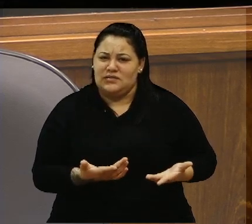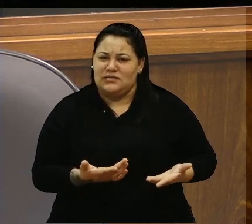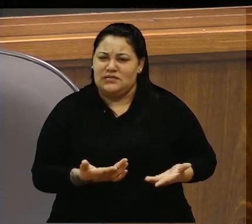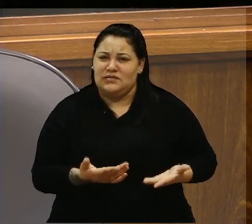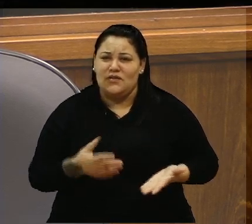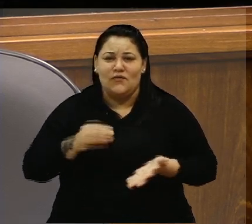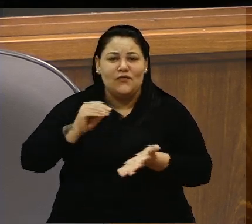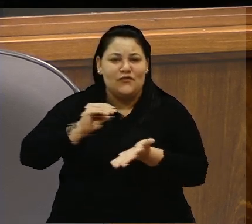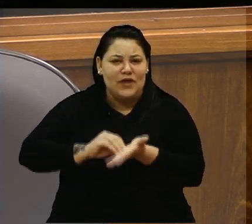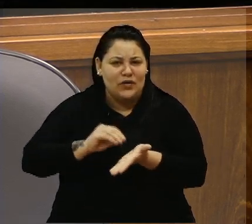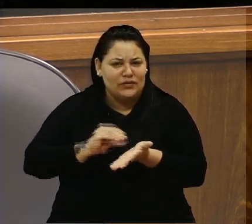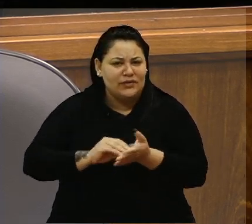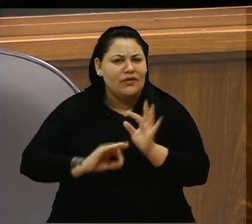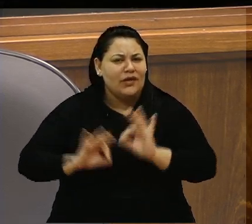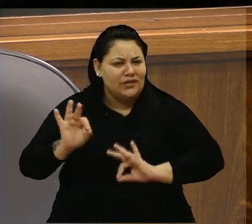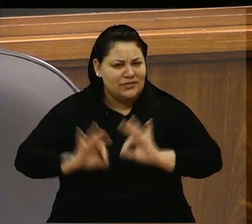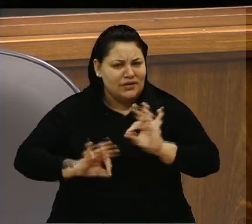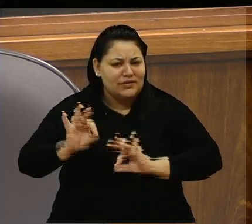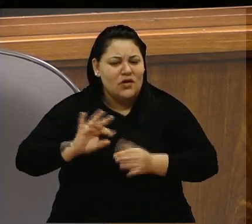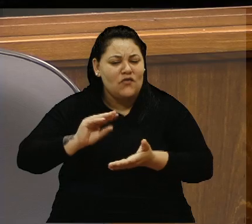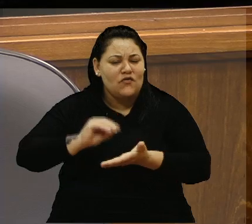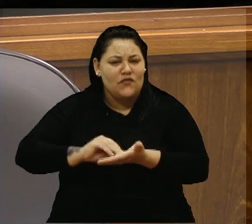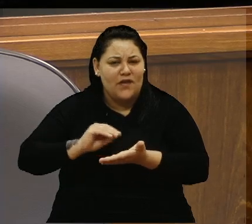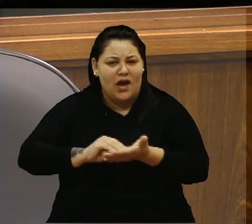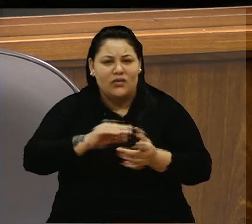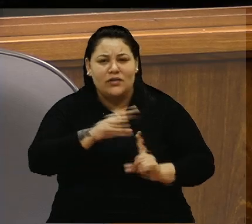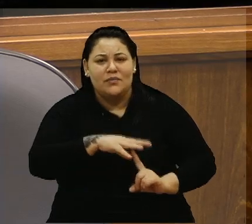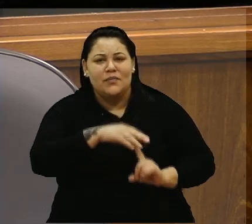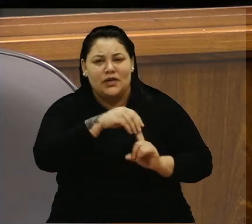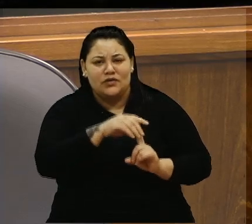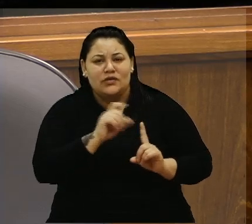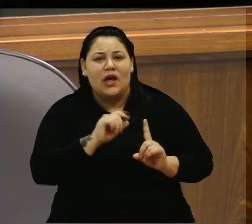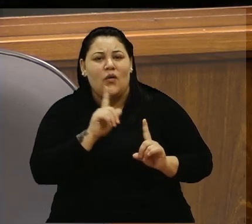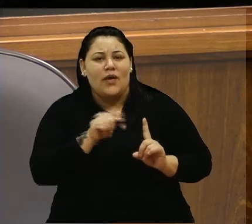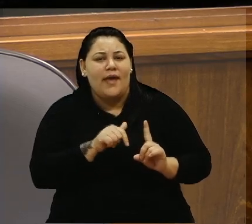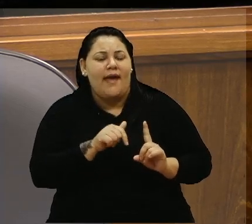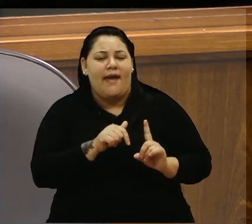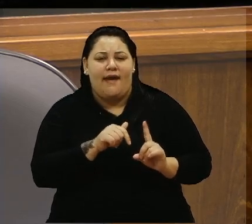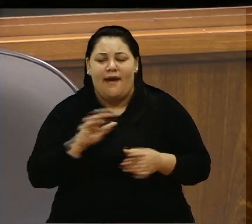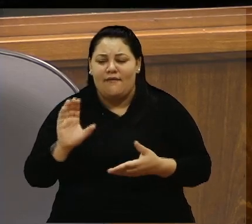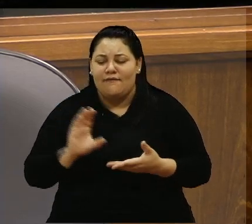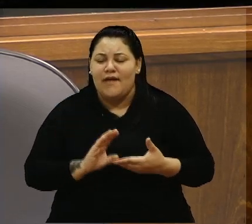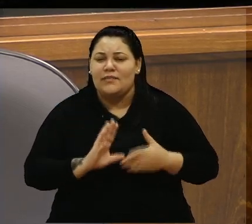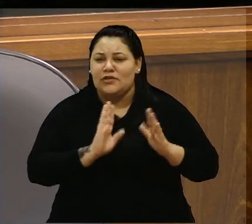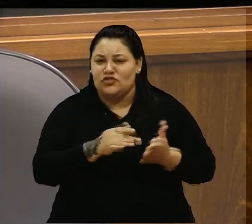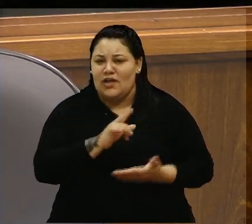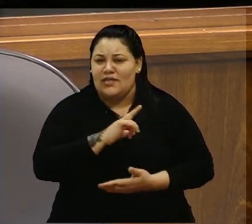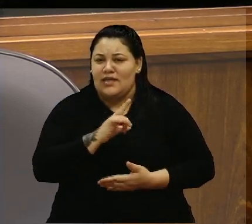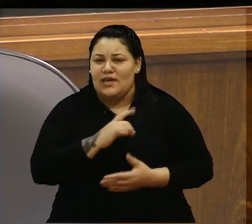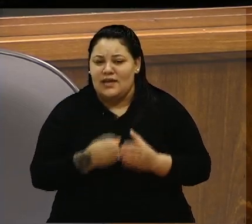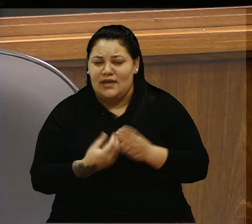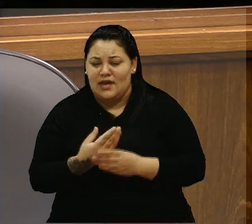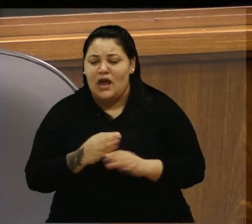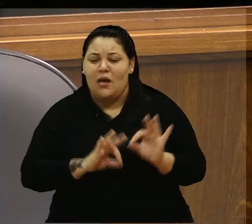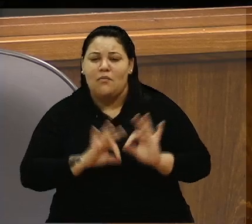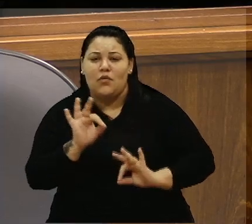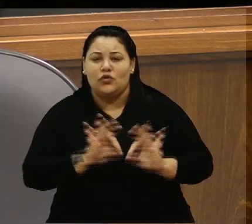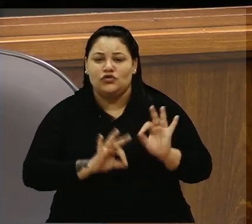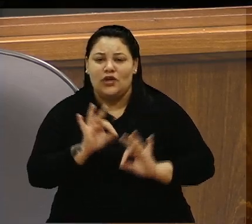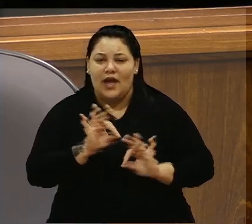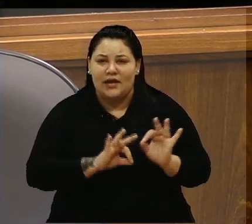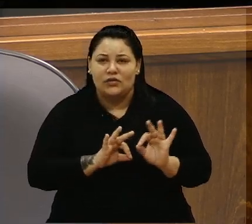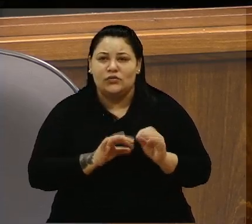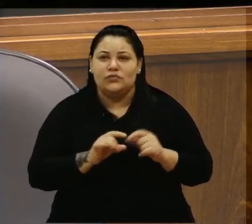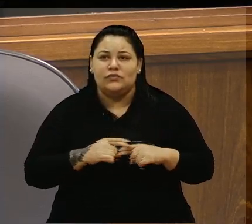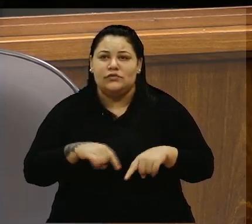uma organização, falta priorizar os recursos que já temos, fazer projetos para que esses